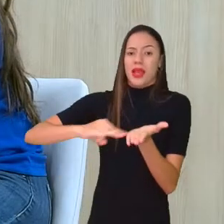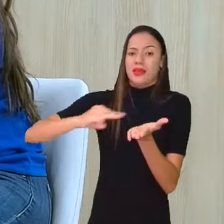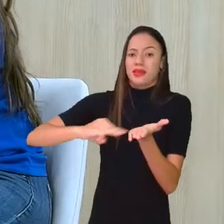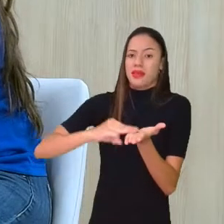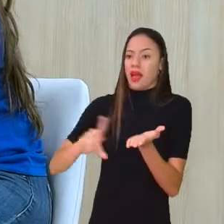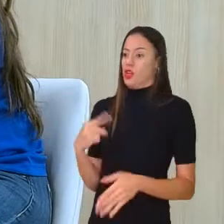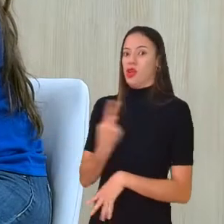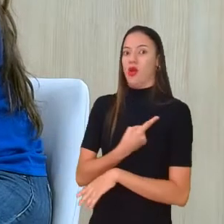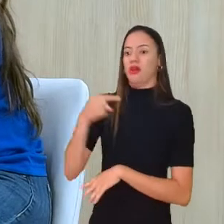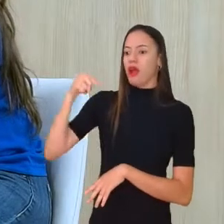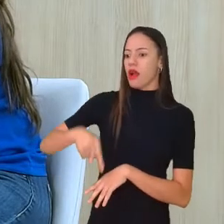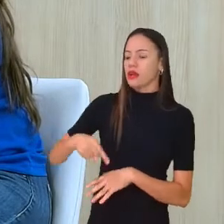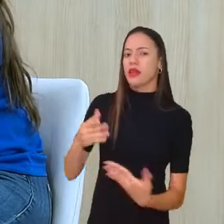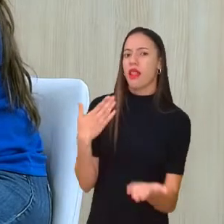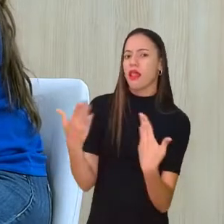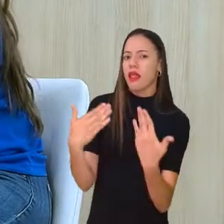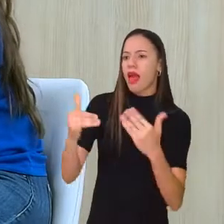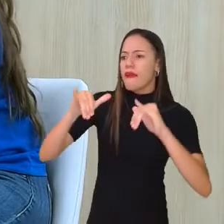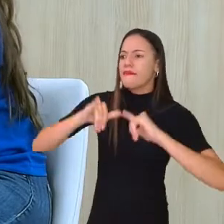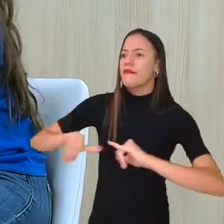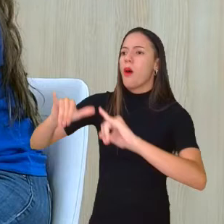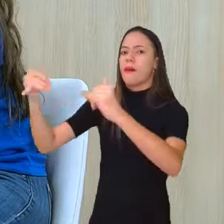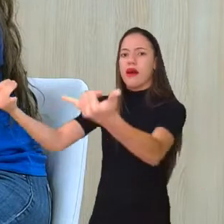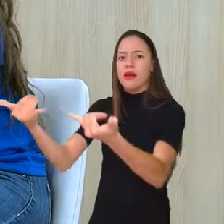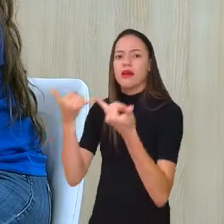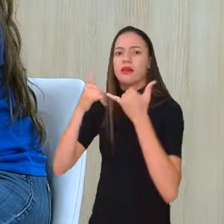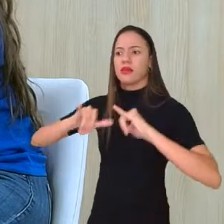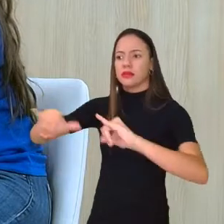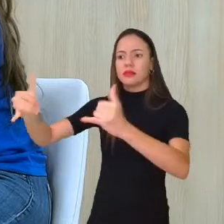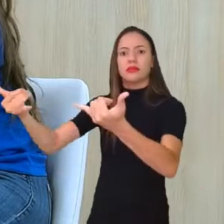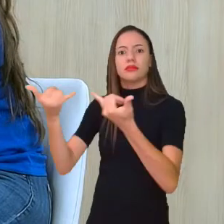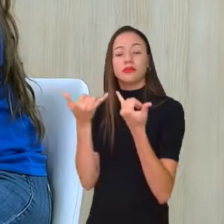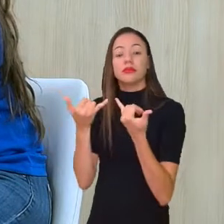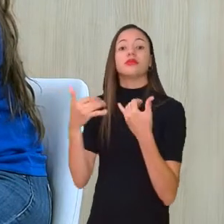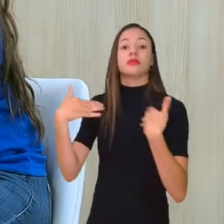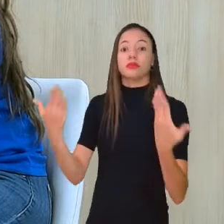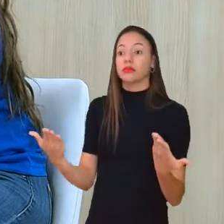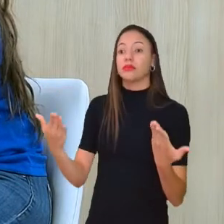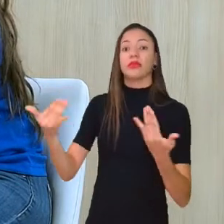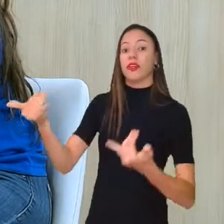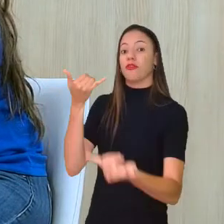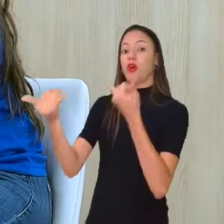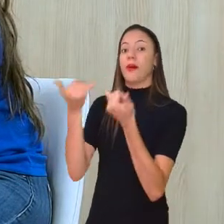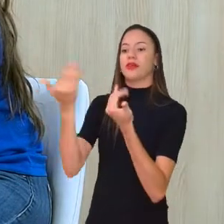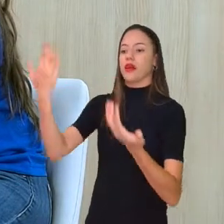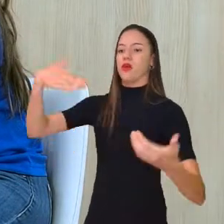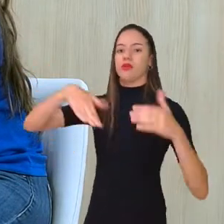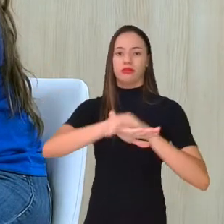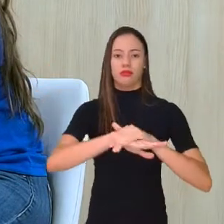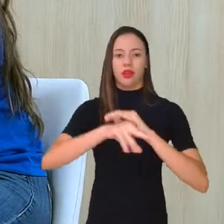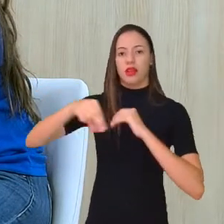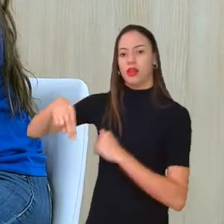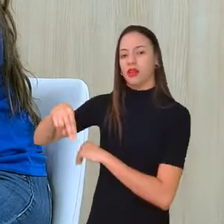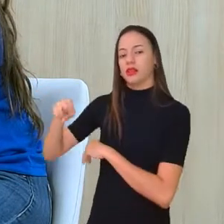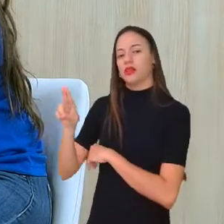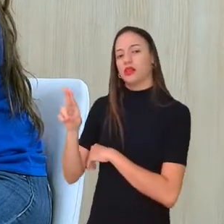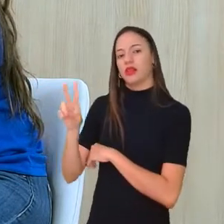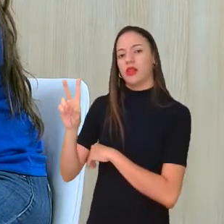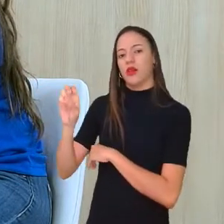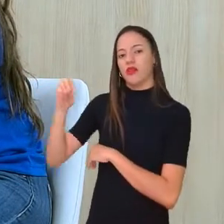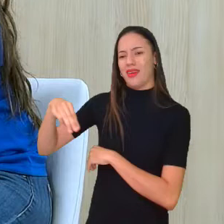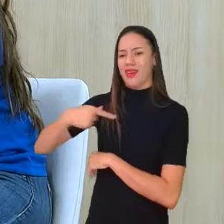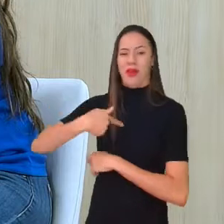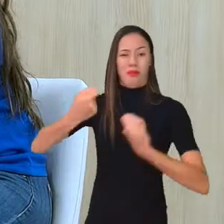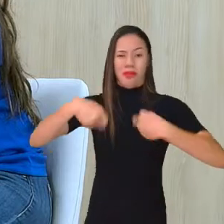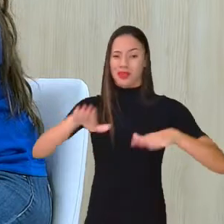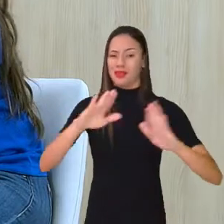gente trocou essas informações e essas informações elas foram armazenadas nas nuvens. Eu não precisei escrever num